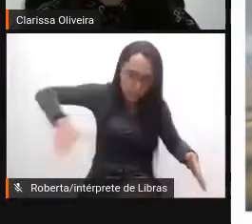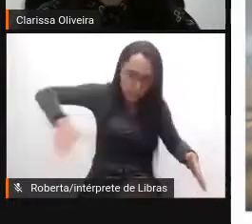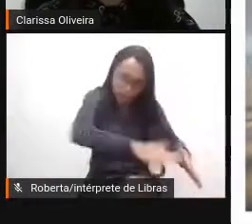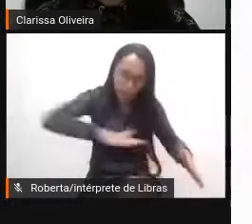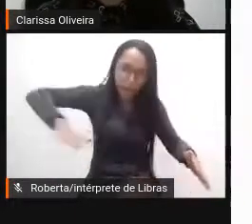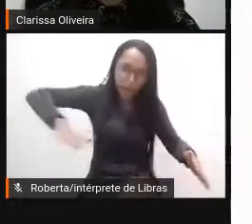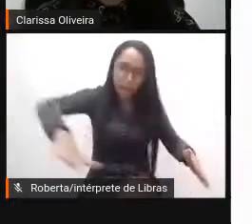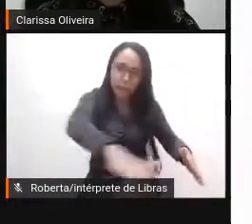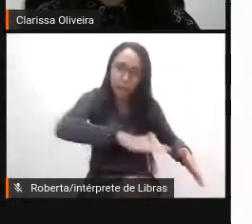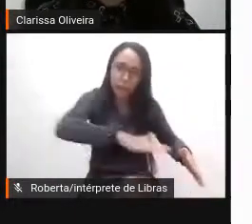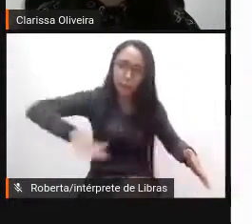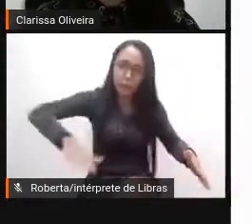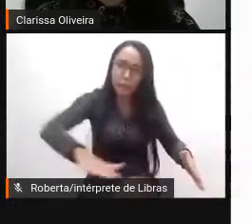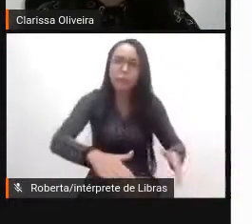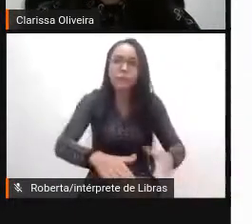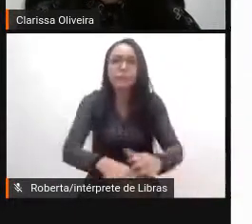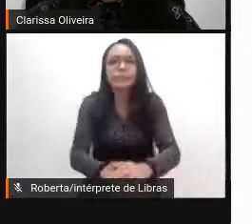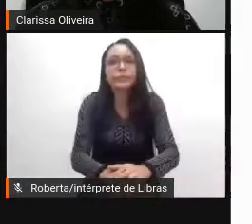regiões.